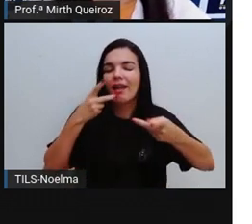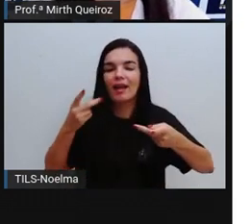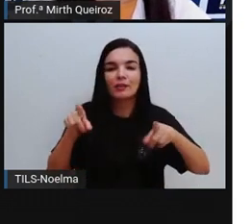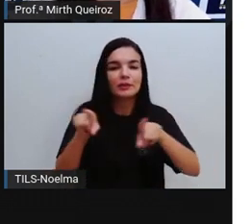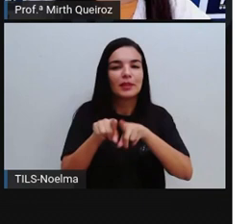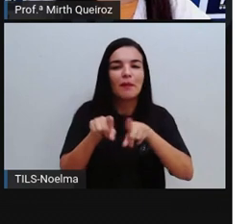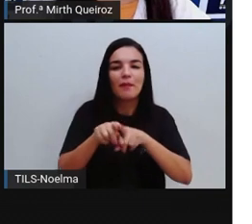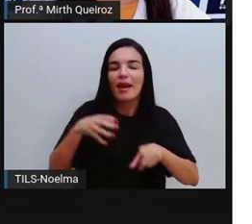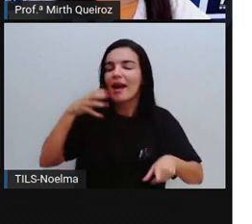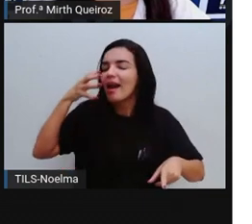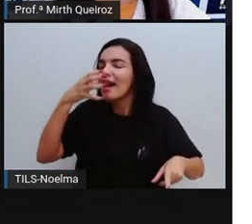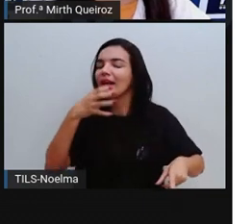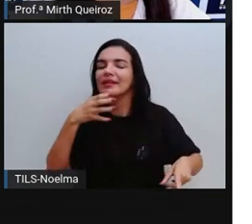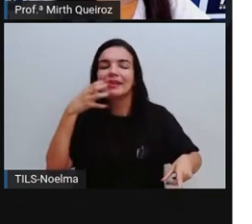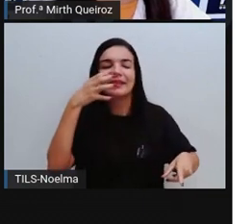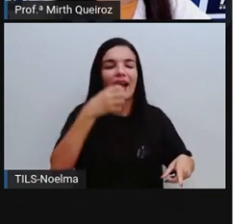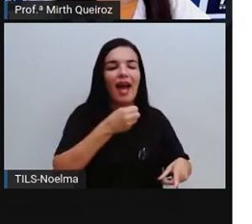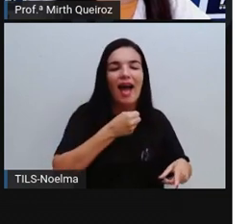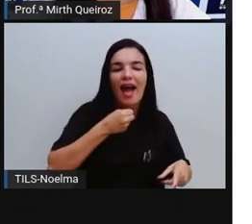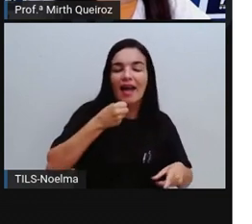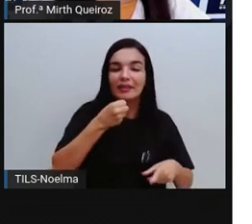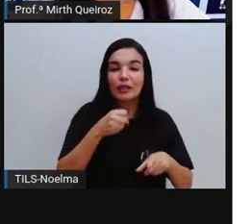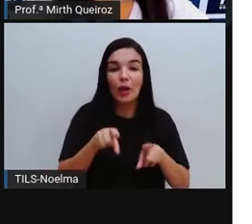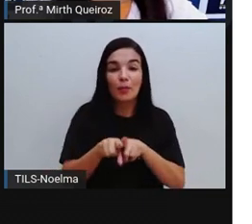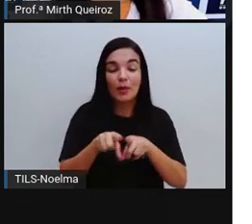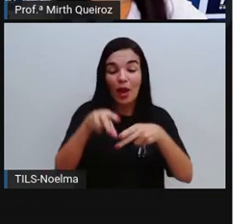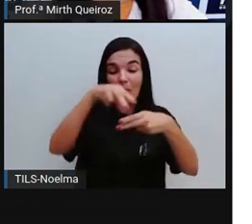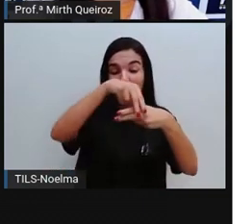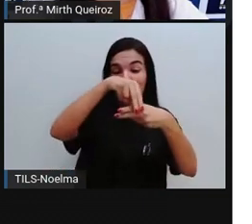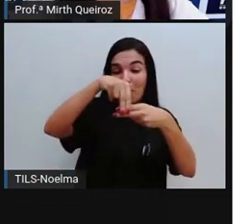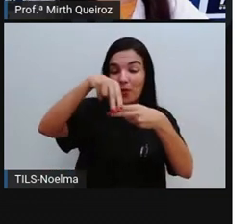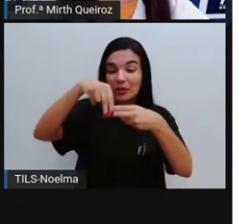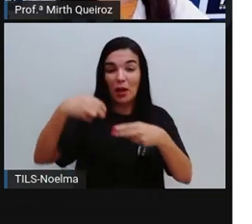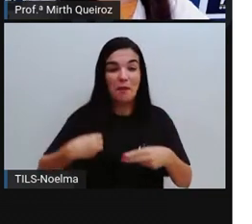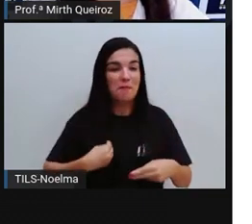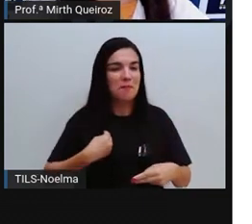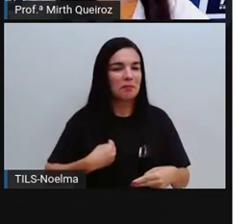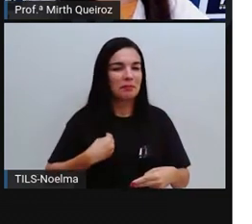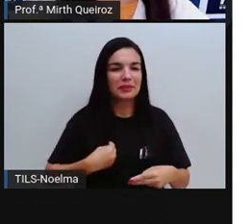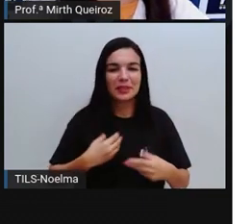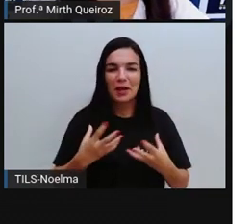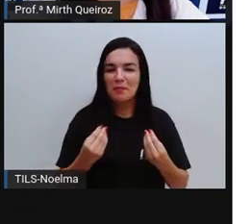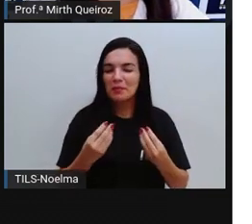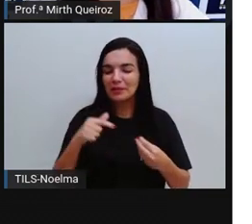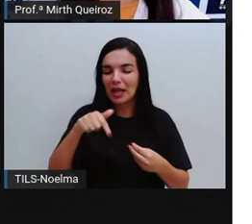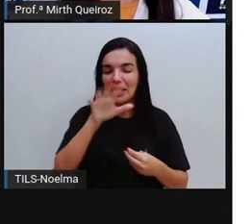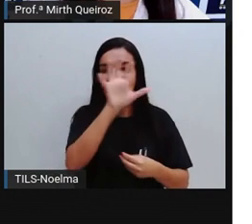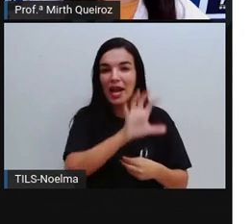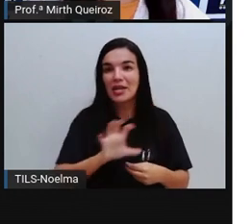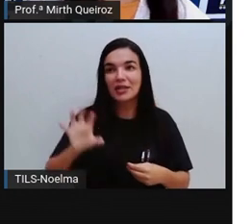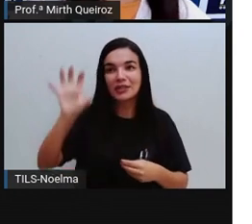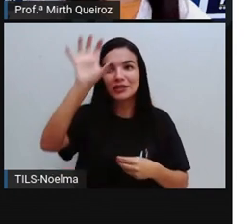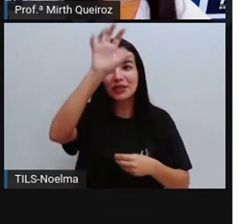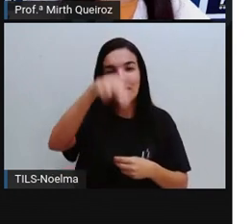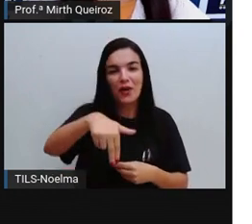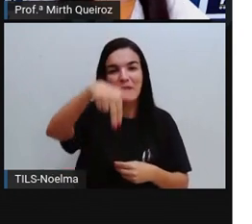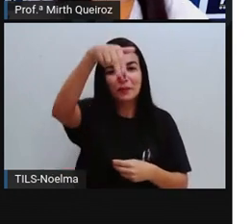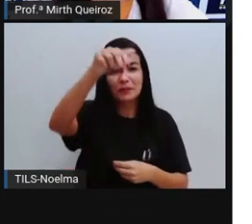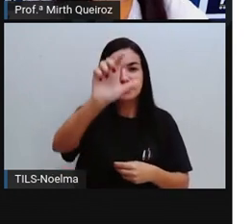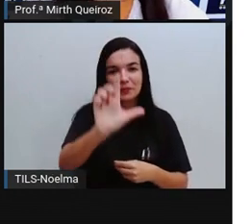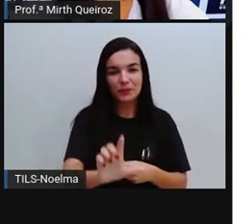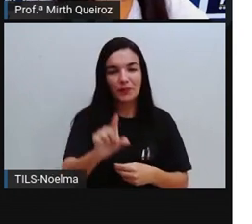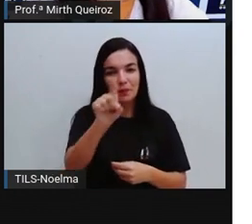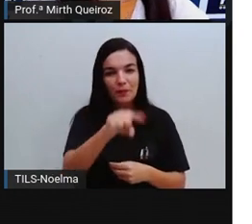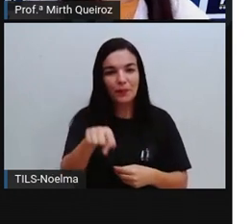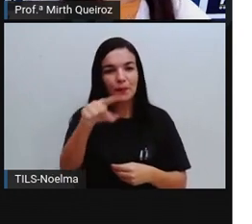né? O cordel é algo que está muito presente na nossa região Nordeste. Vocês vão conhecer um pouquinho da